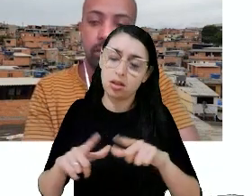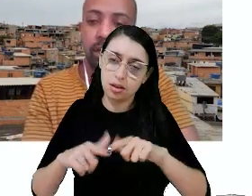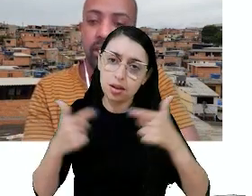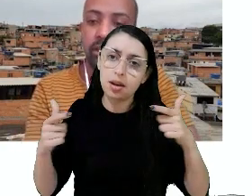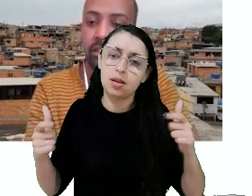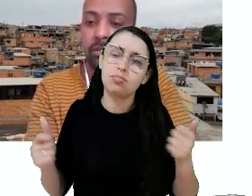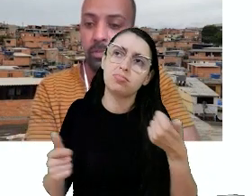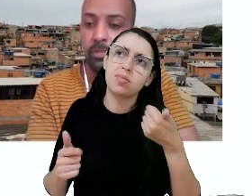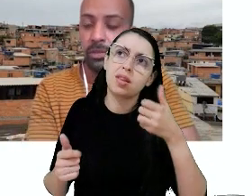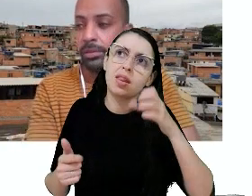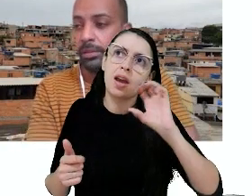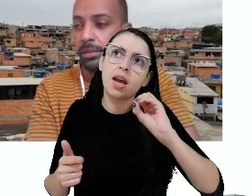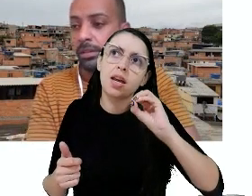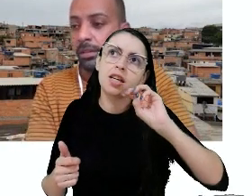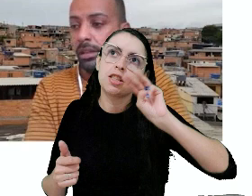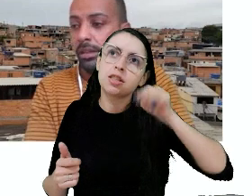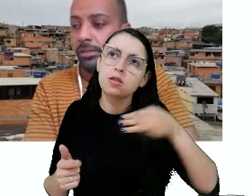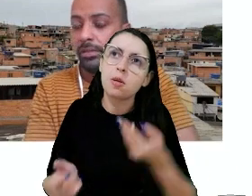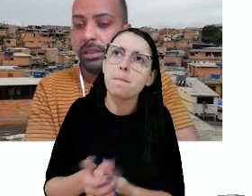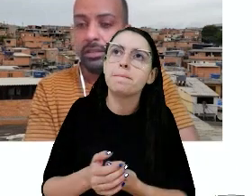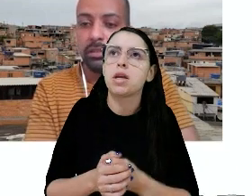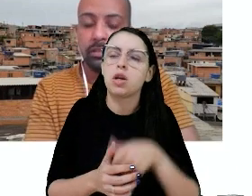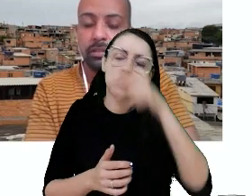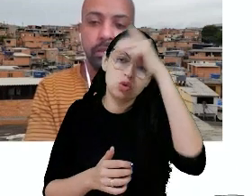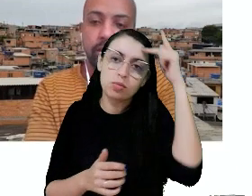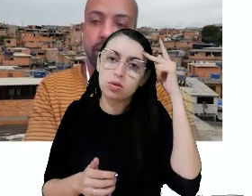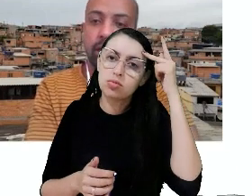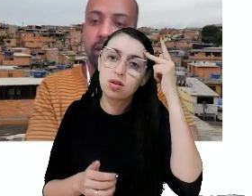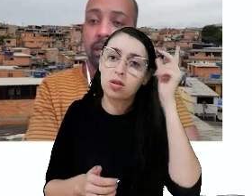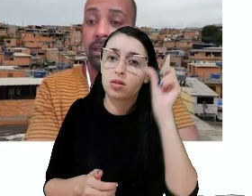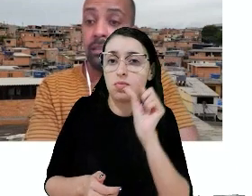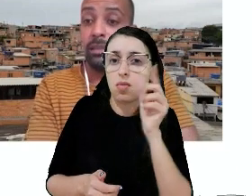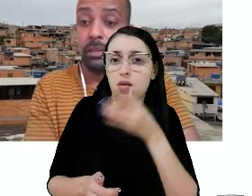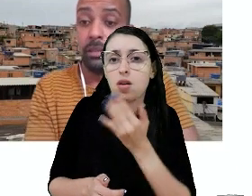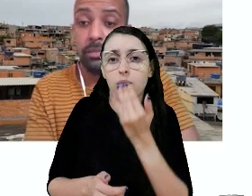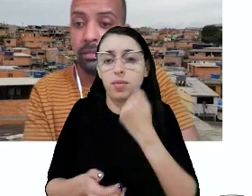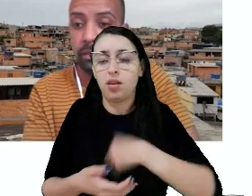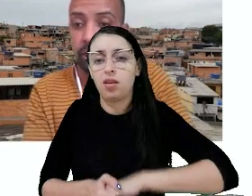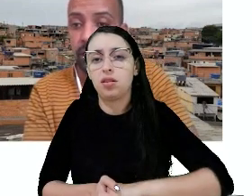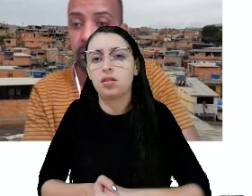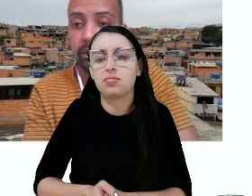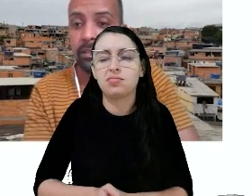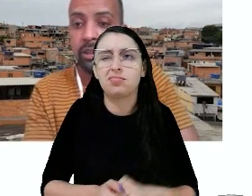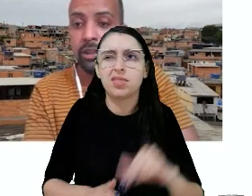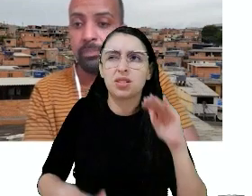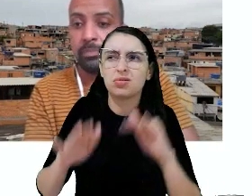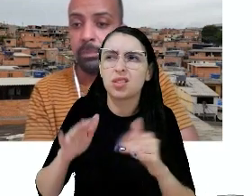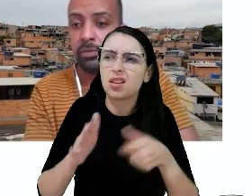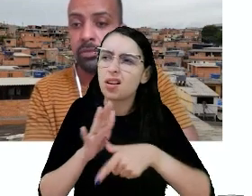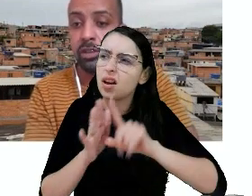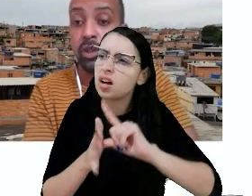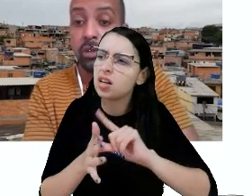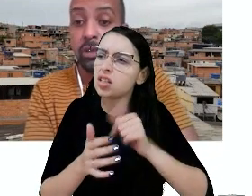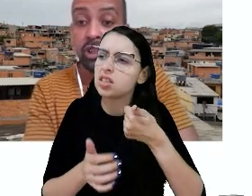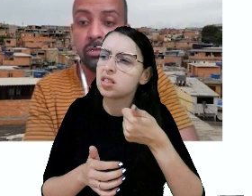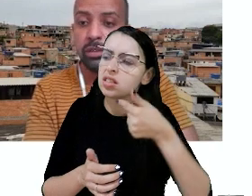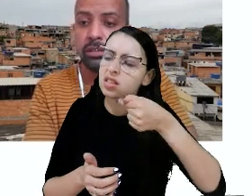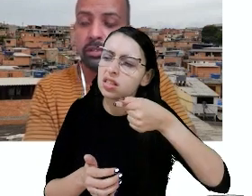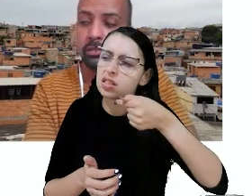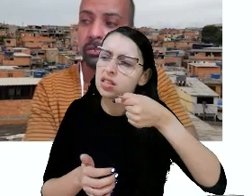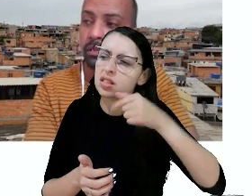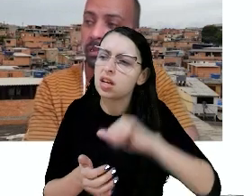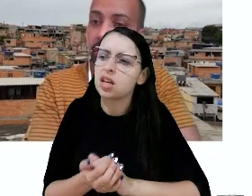realmente, né? A gente já tem mais de 10 milhões de pessoas vivendo em insegurança alimentar. Antes da pandemia, cerca de 17 pessoas morriam